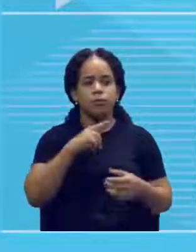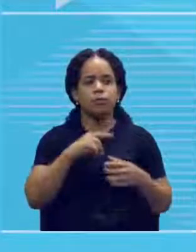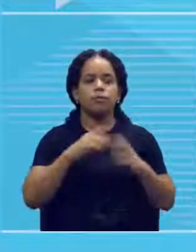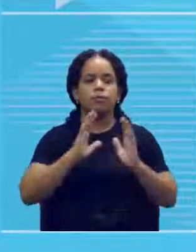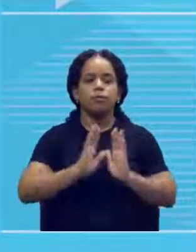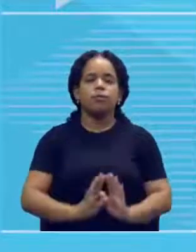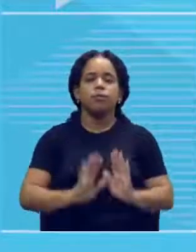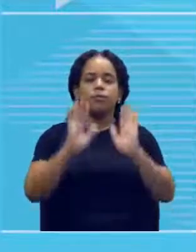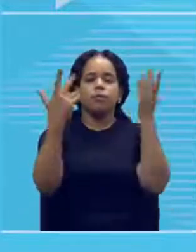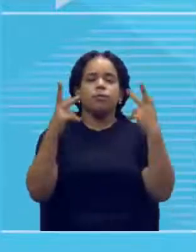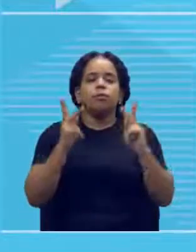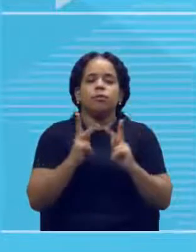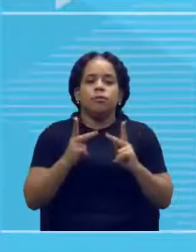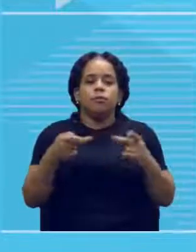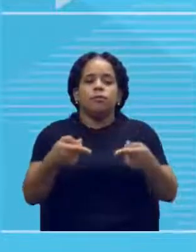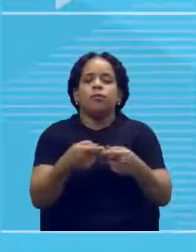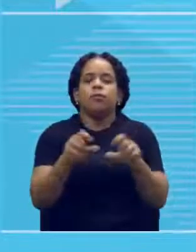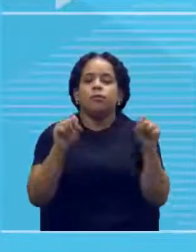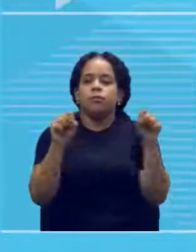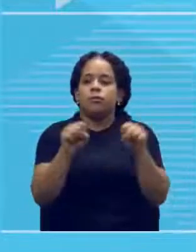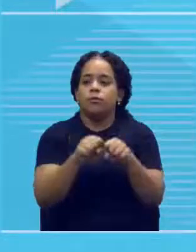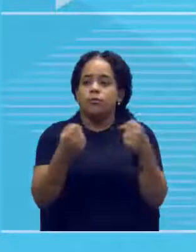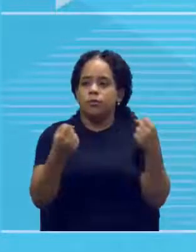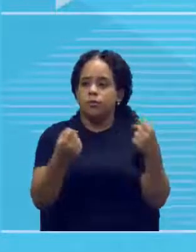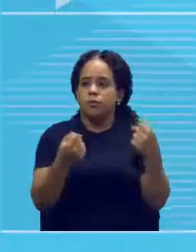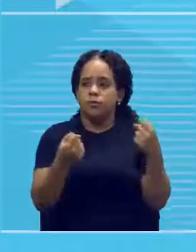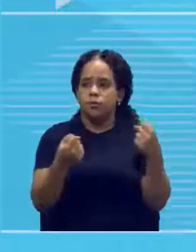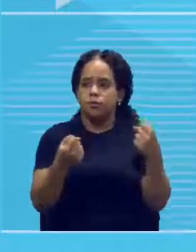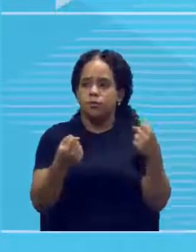quebra-pratos. Enquanto eles dançam, gente.